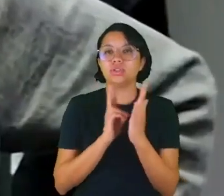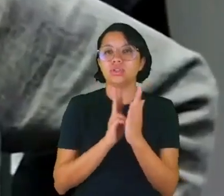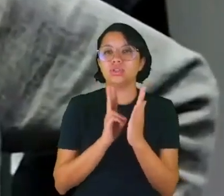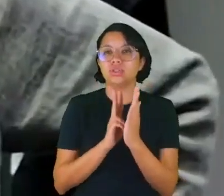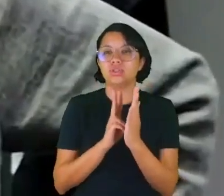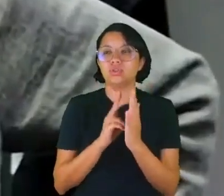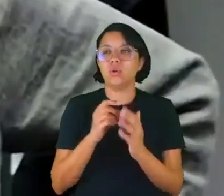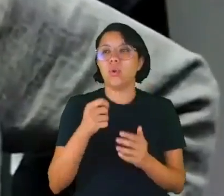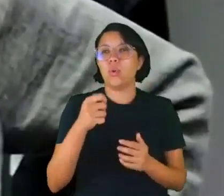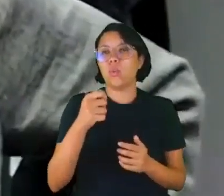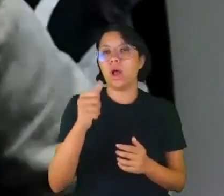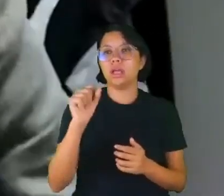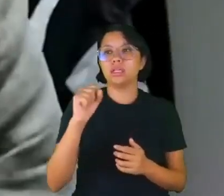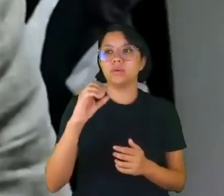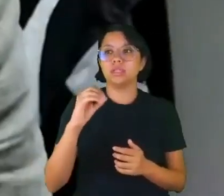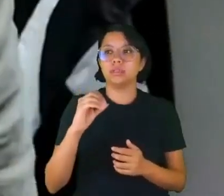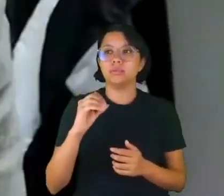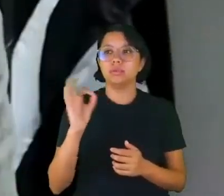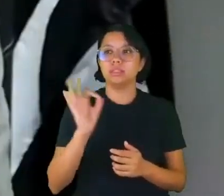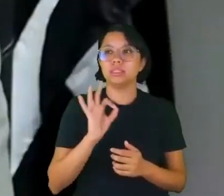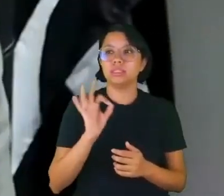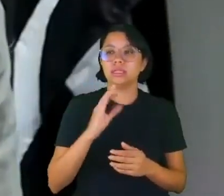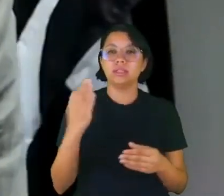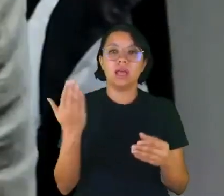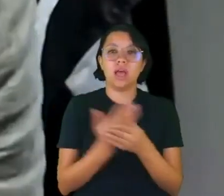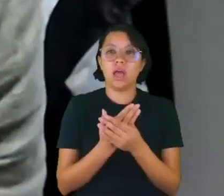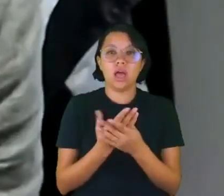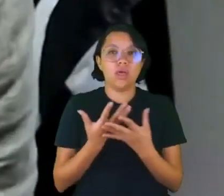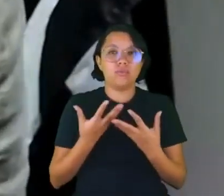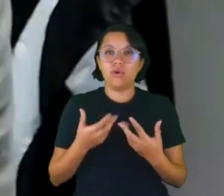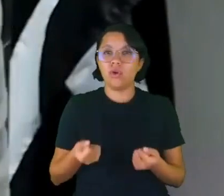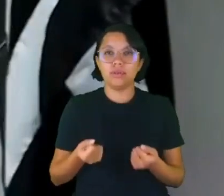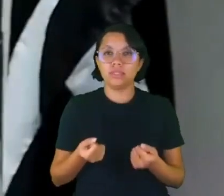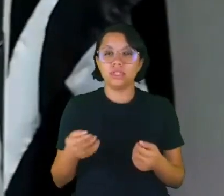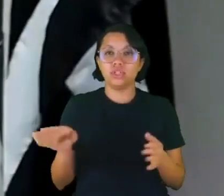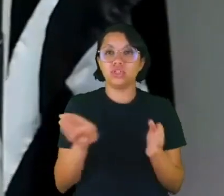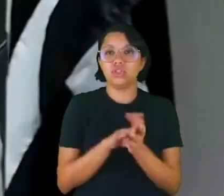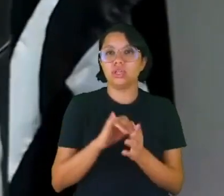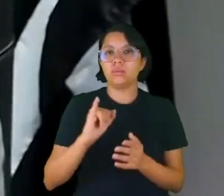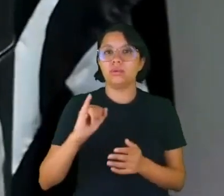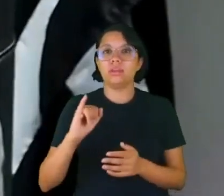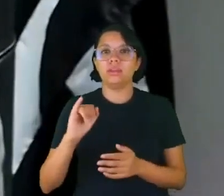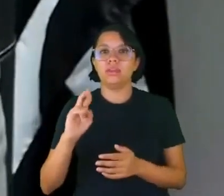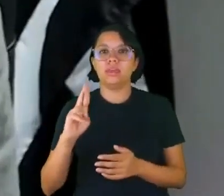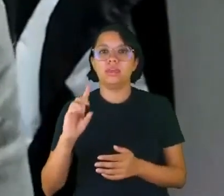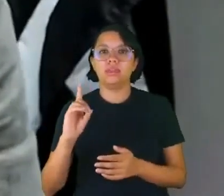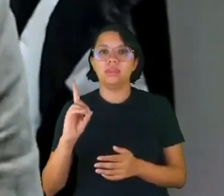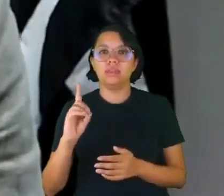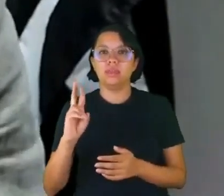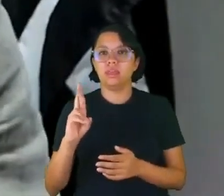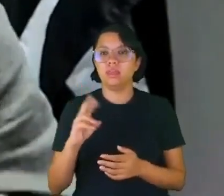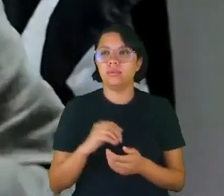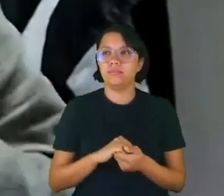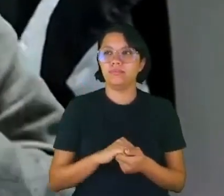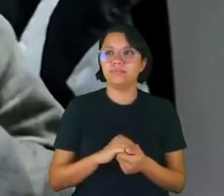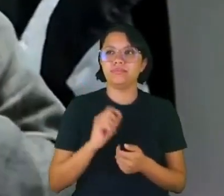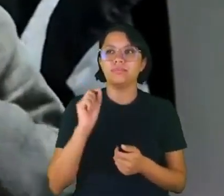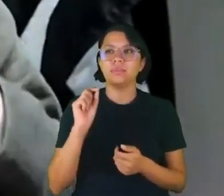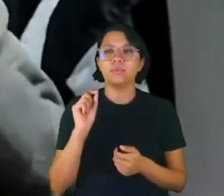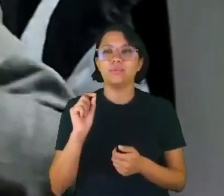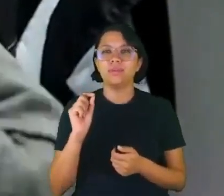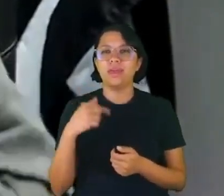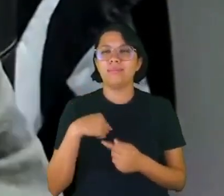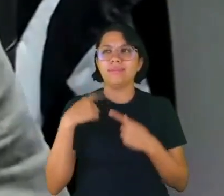de 80% daquelas ações foram julgadas improcedentes. Aí veio o IRDE. E o que a mim